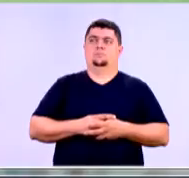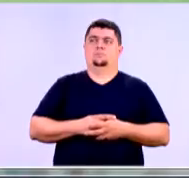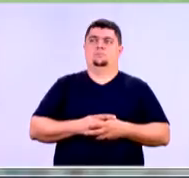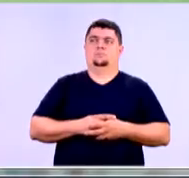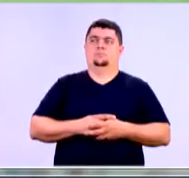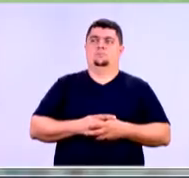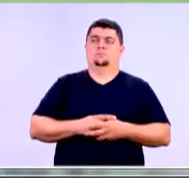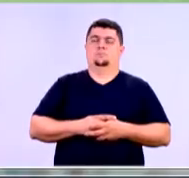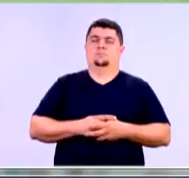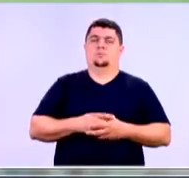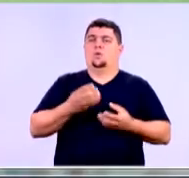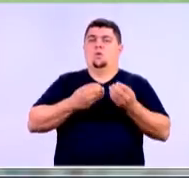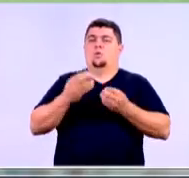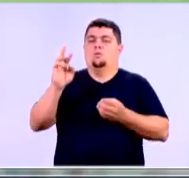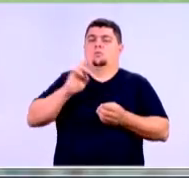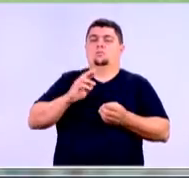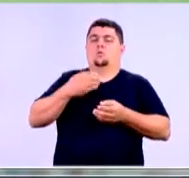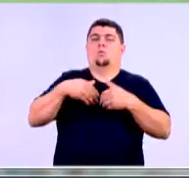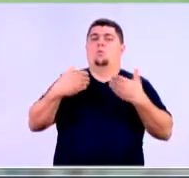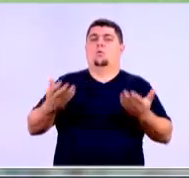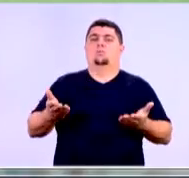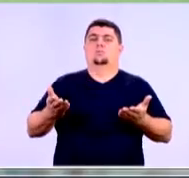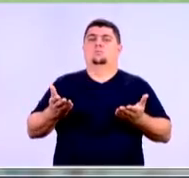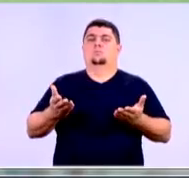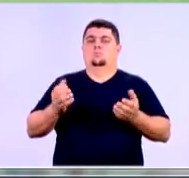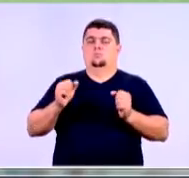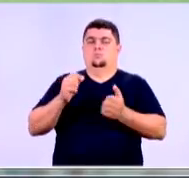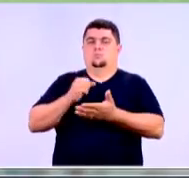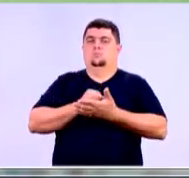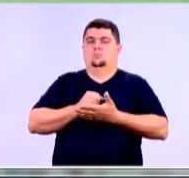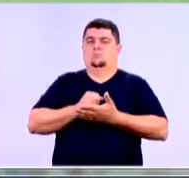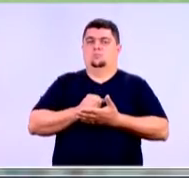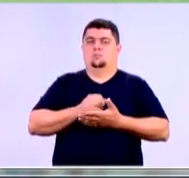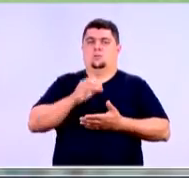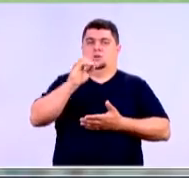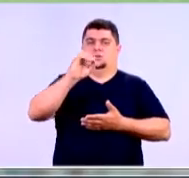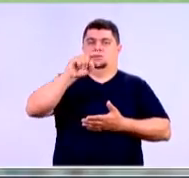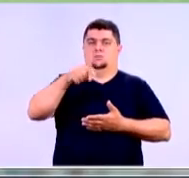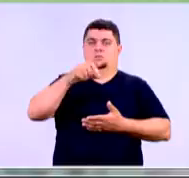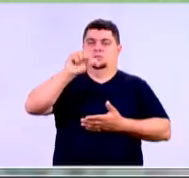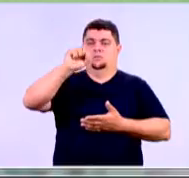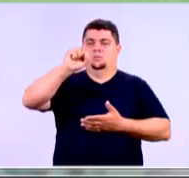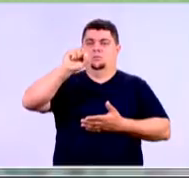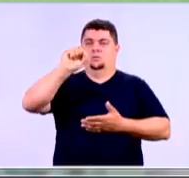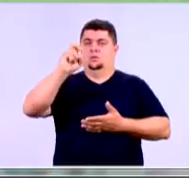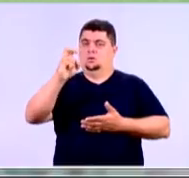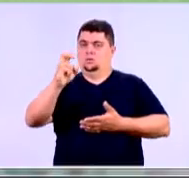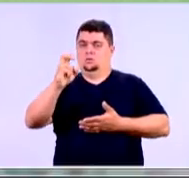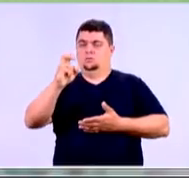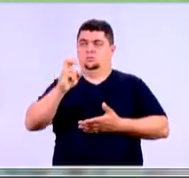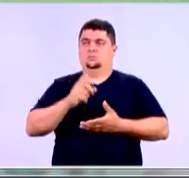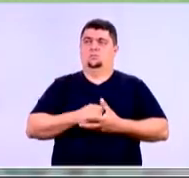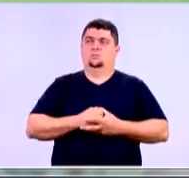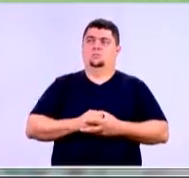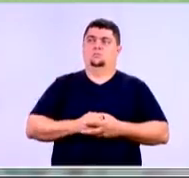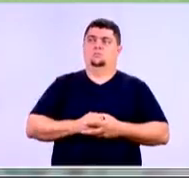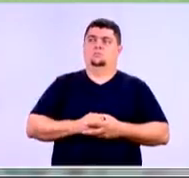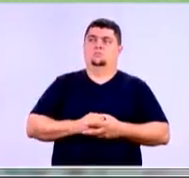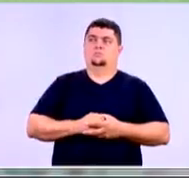lá, como que fica aqui? Como que fica esse cálculo, professor? Você pode me ajudar? Ele fica 0,85.